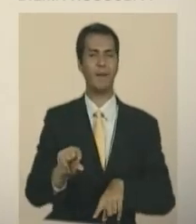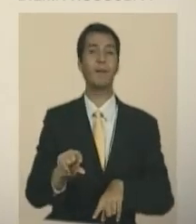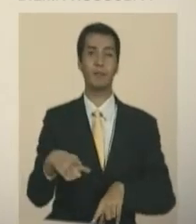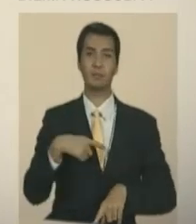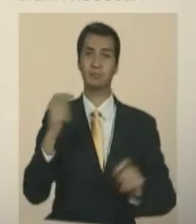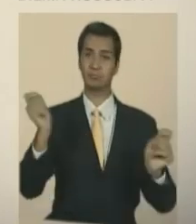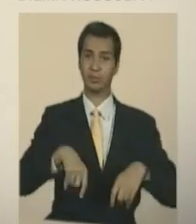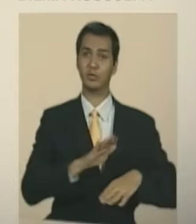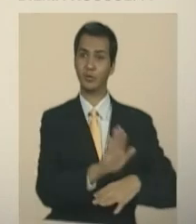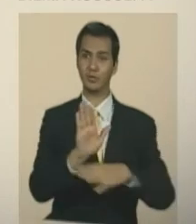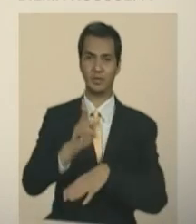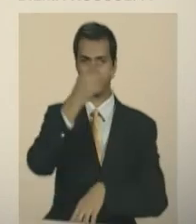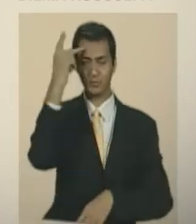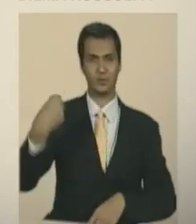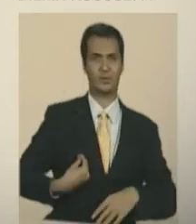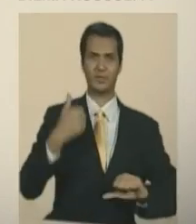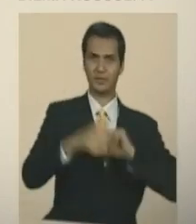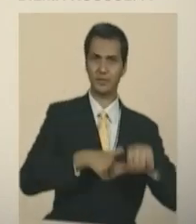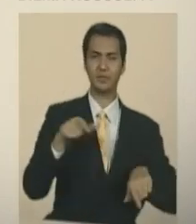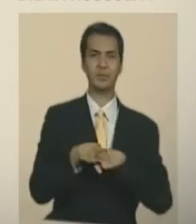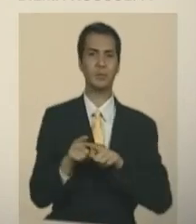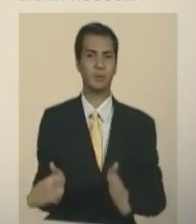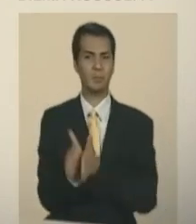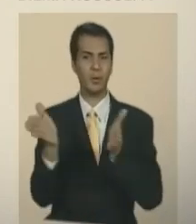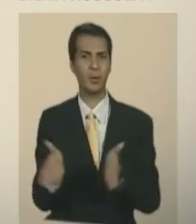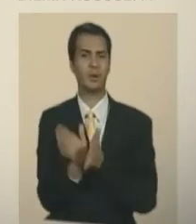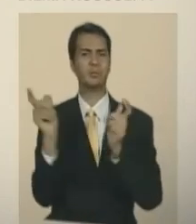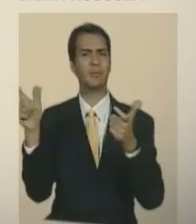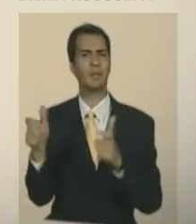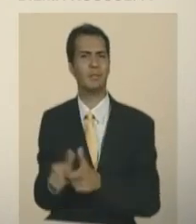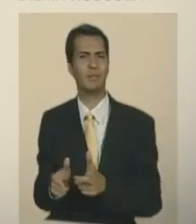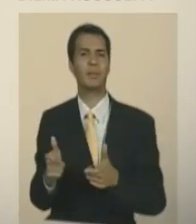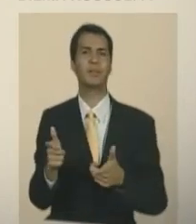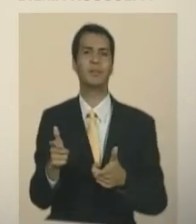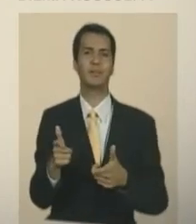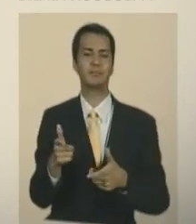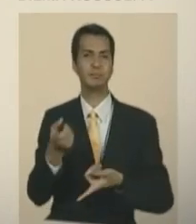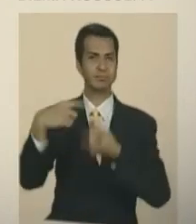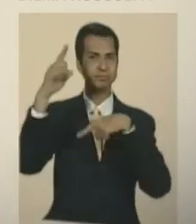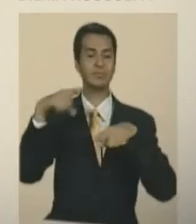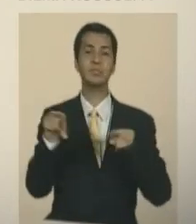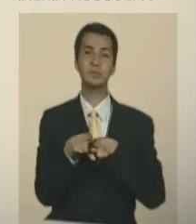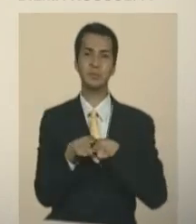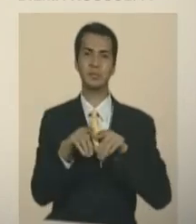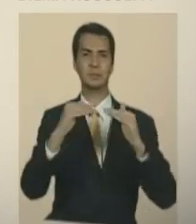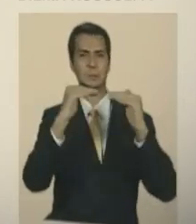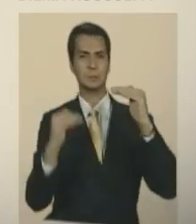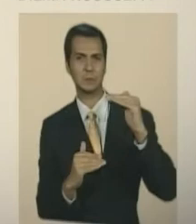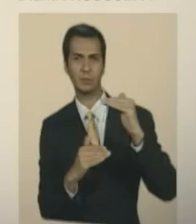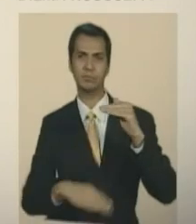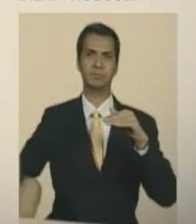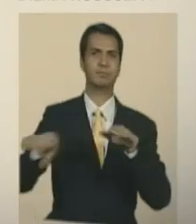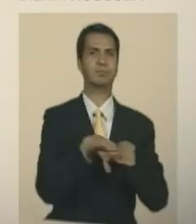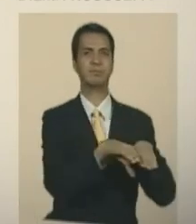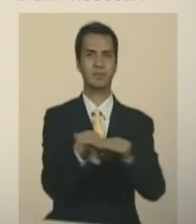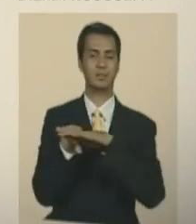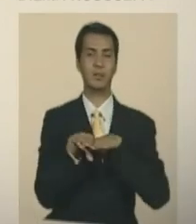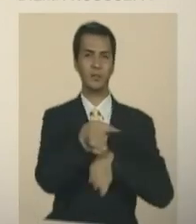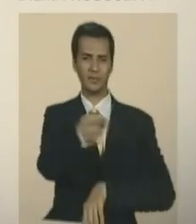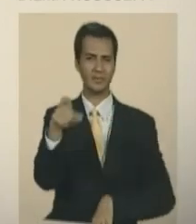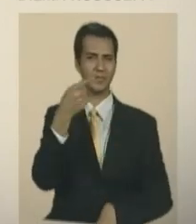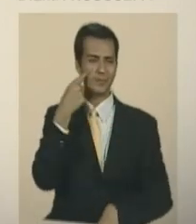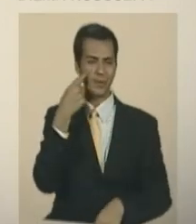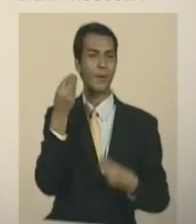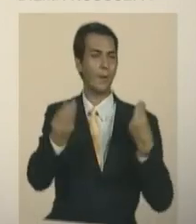reduzir a pobreza e as desigualdades para você ter uma ideia desse potencial Luciano 218